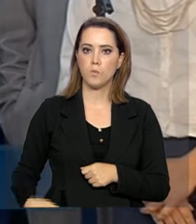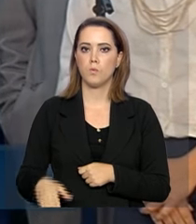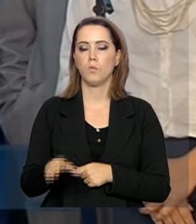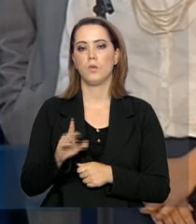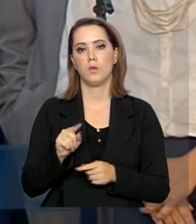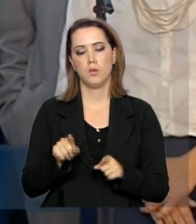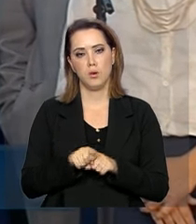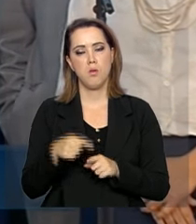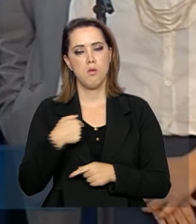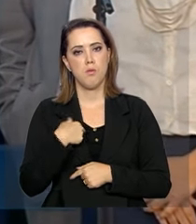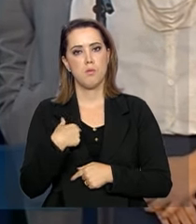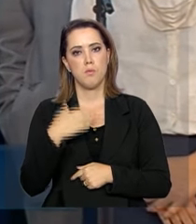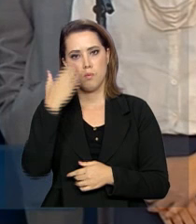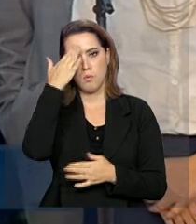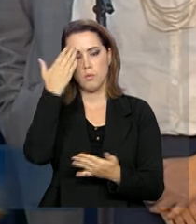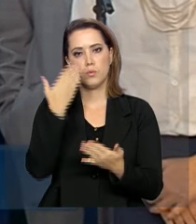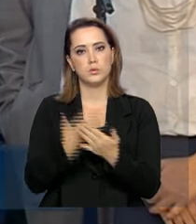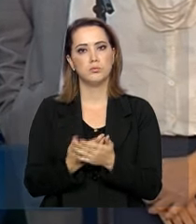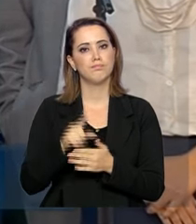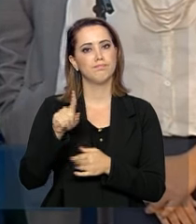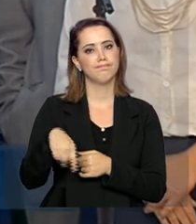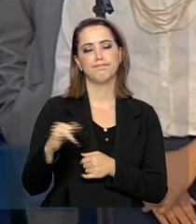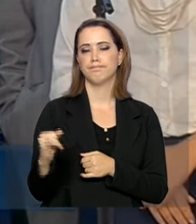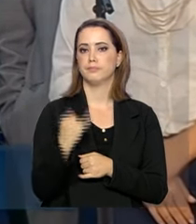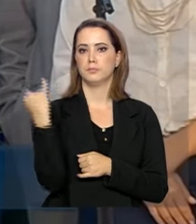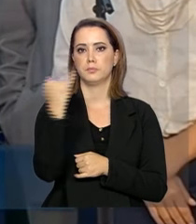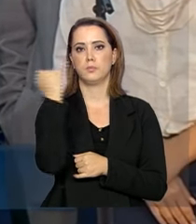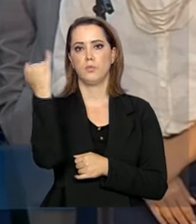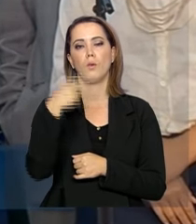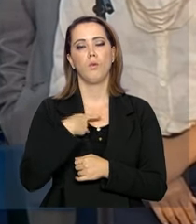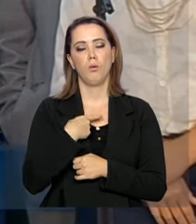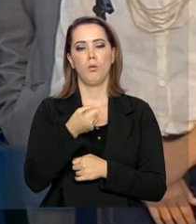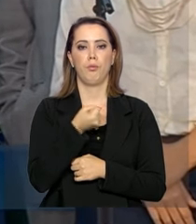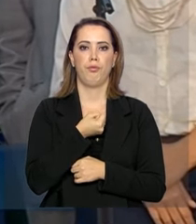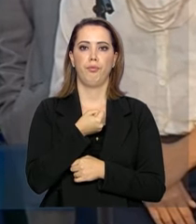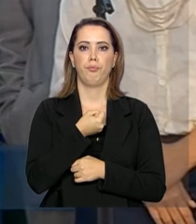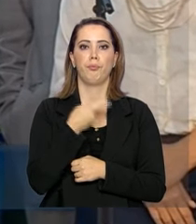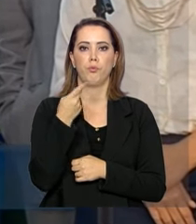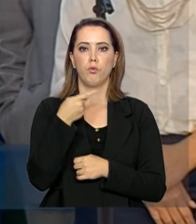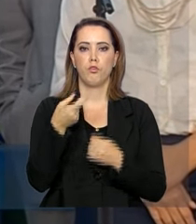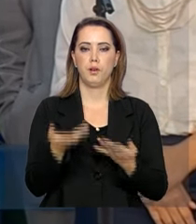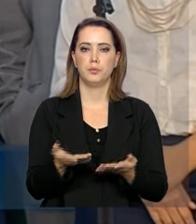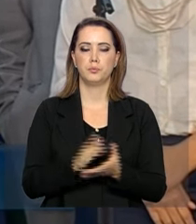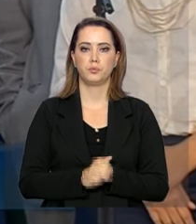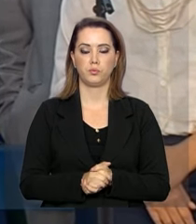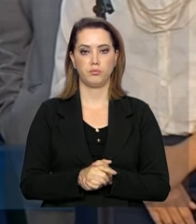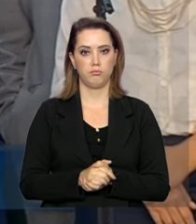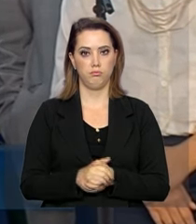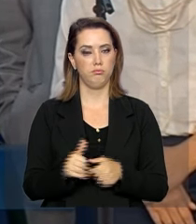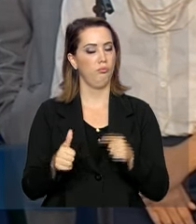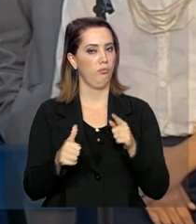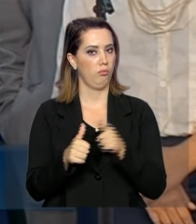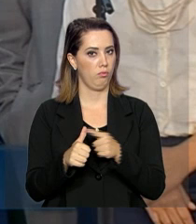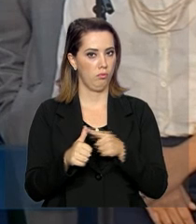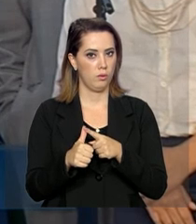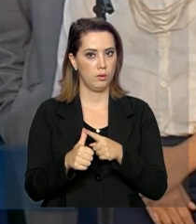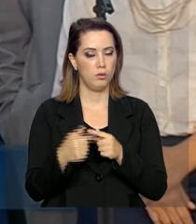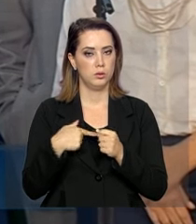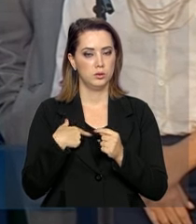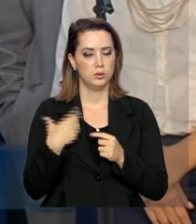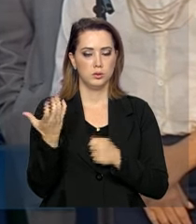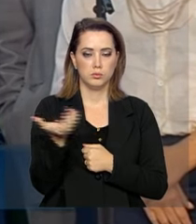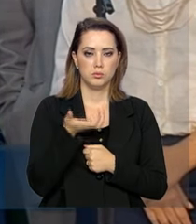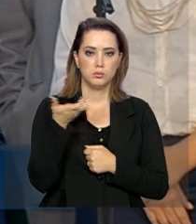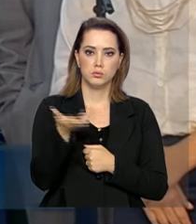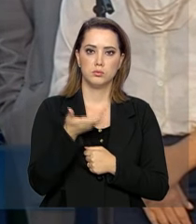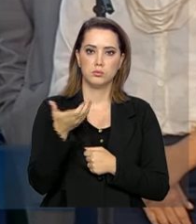eu acredito que seja fundamental que eu me pronuncie. Em primeiro lugar, eu